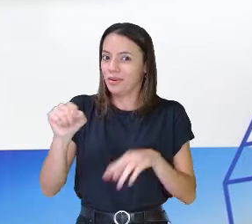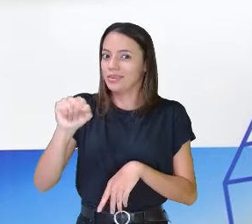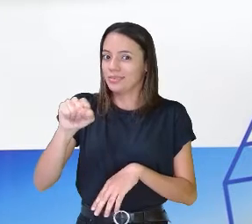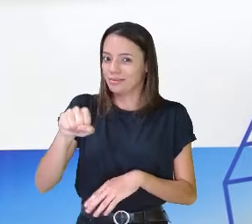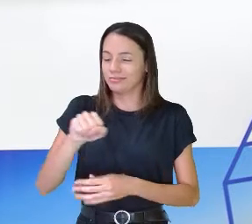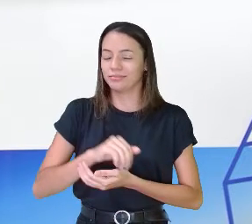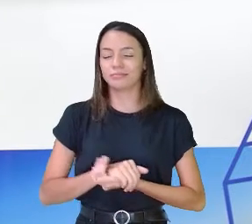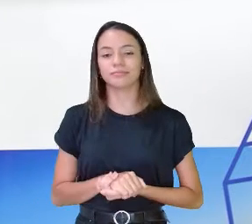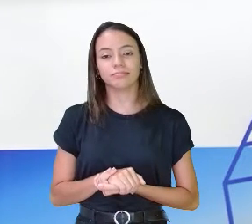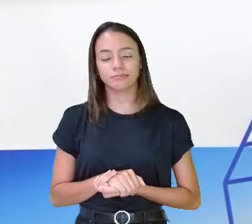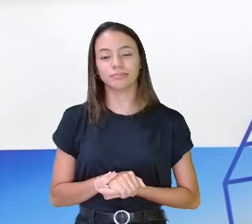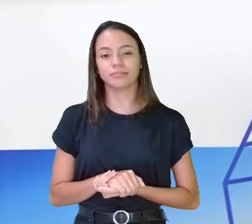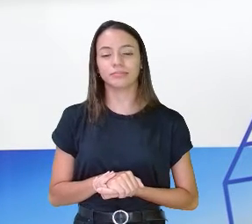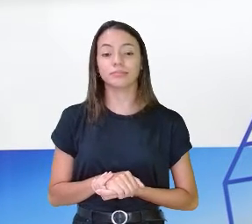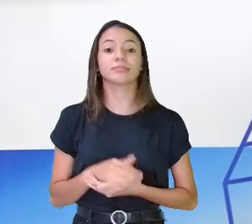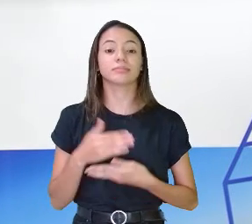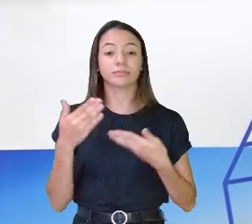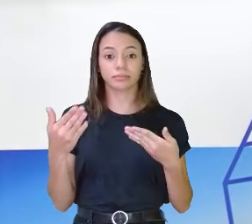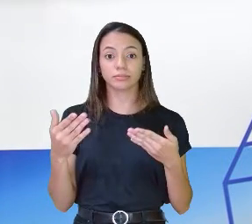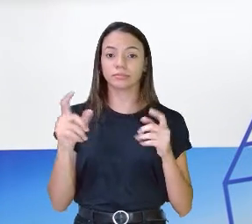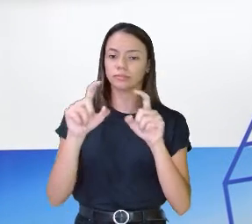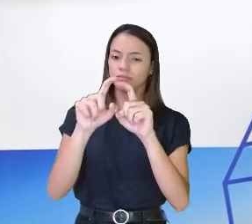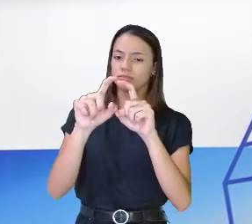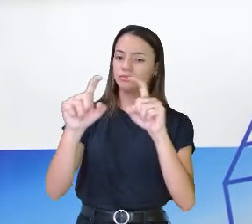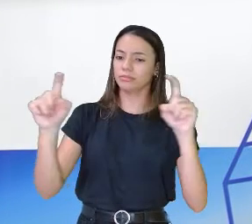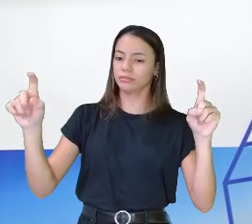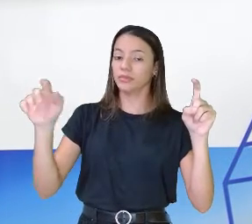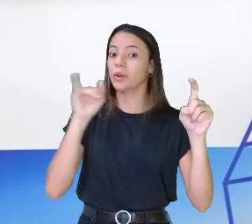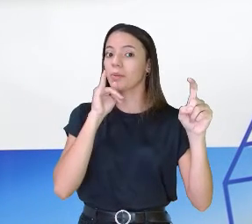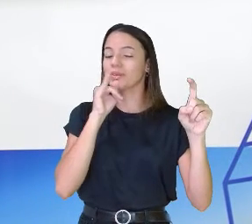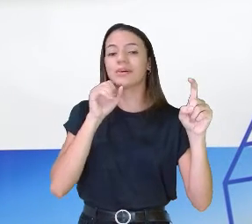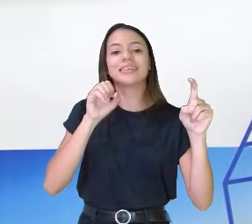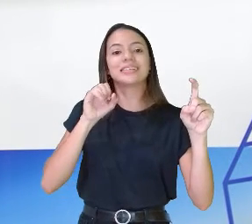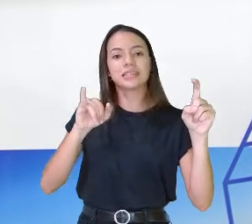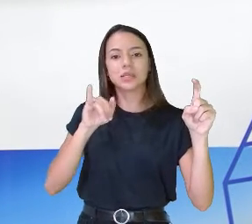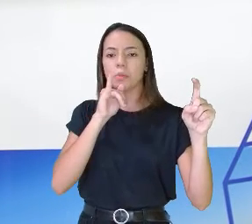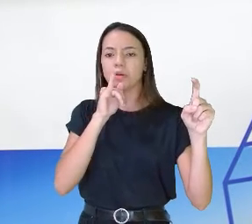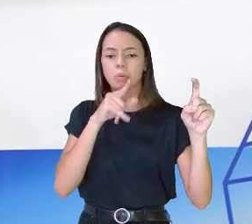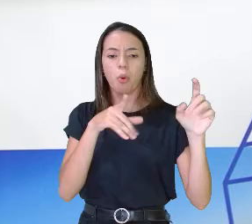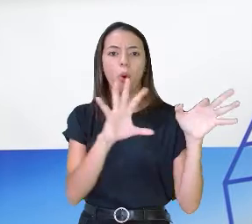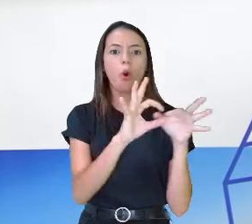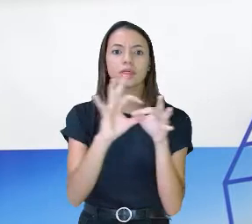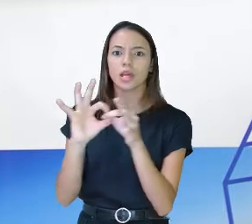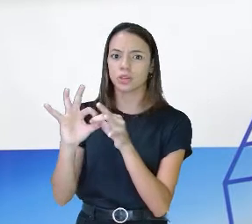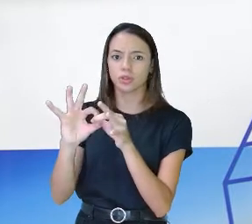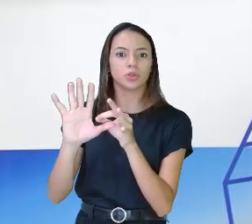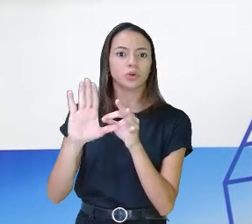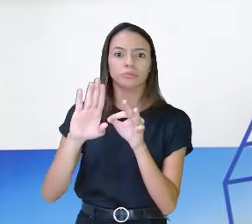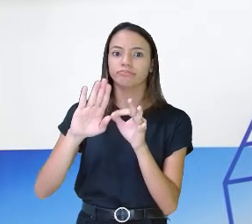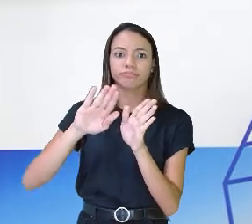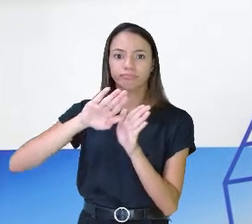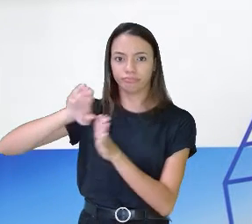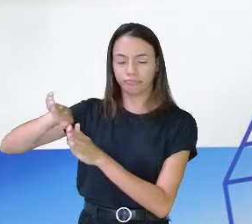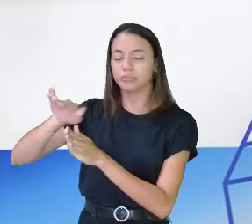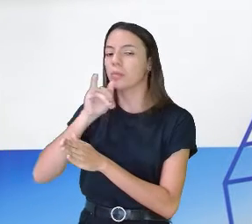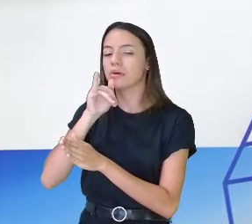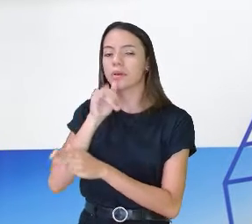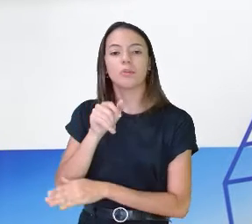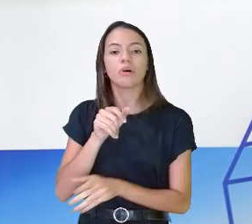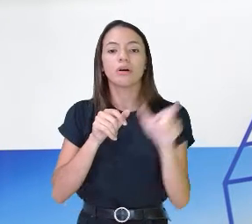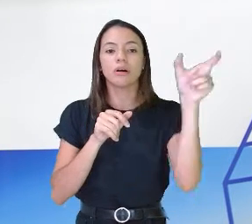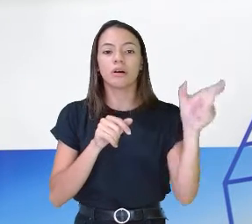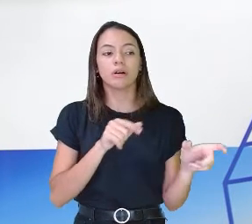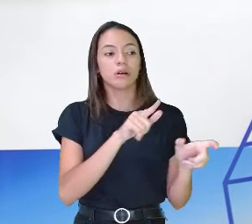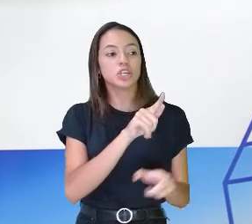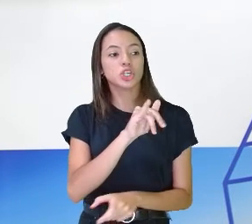E aí a gente tem que ver o quê? Essa frase, se eu tirasse o contexto, se eu só dissesse assim, Giovanna disse, você é mesmo